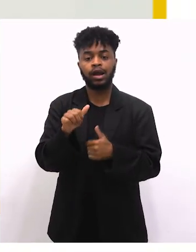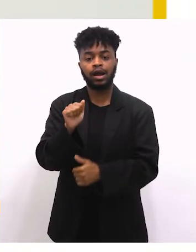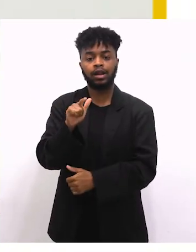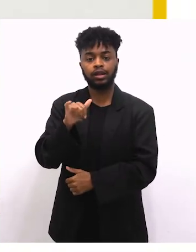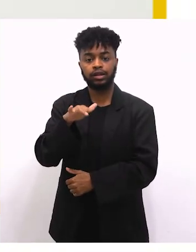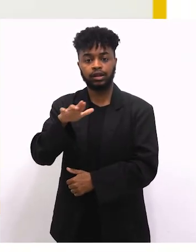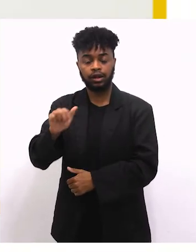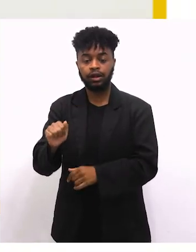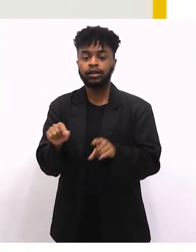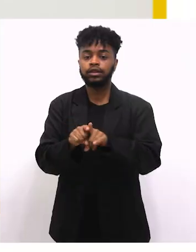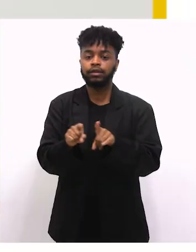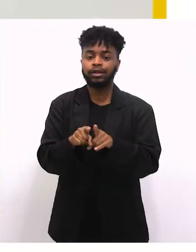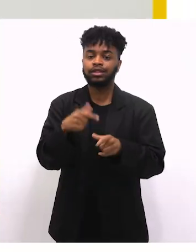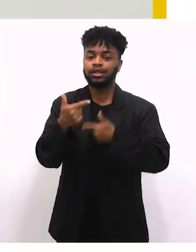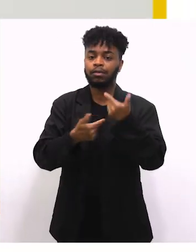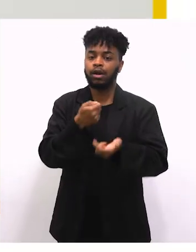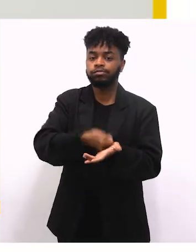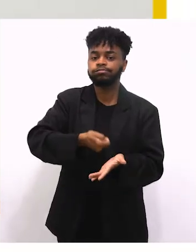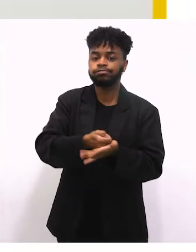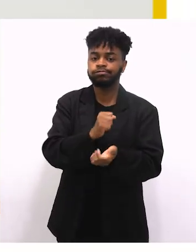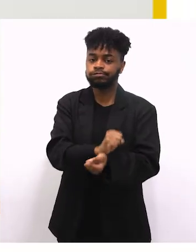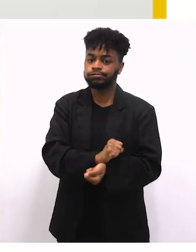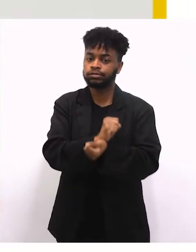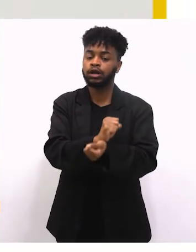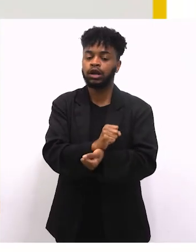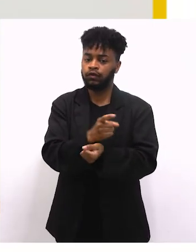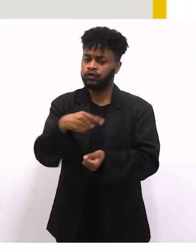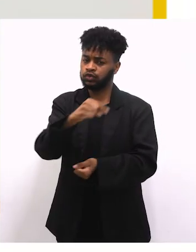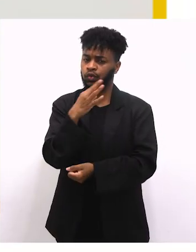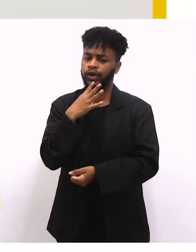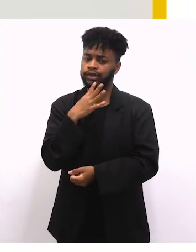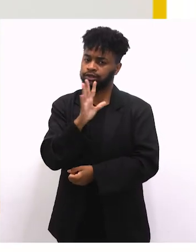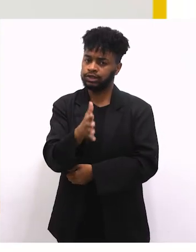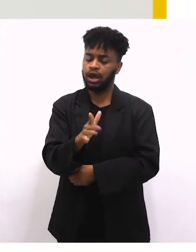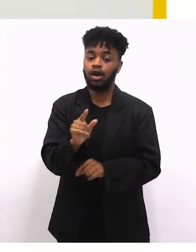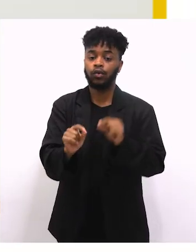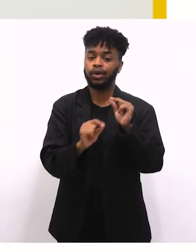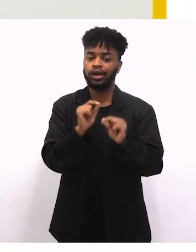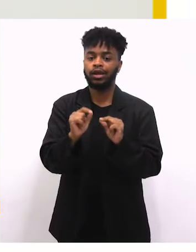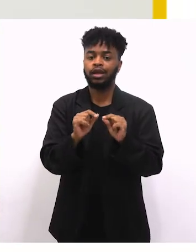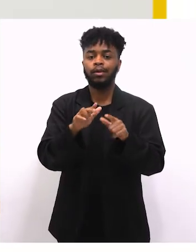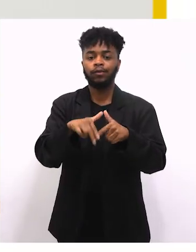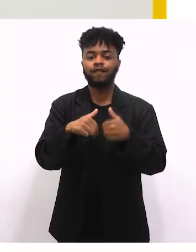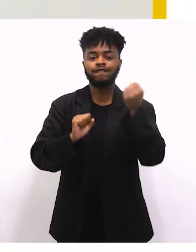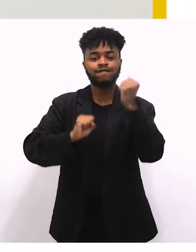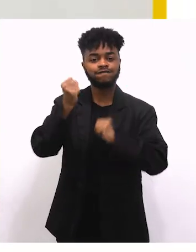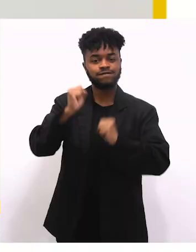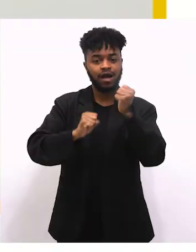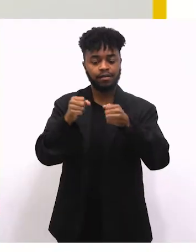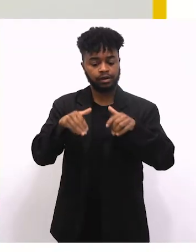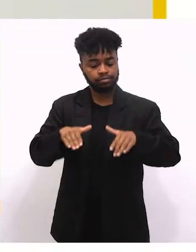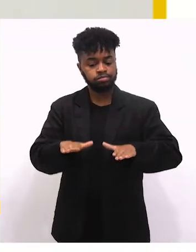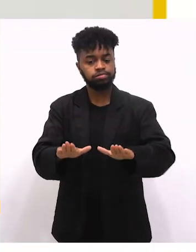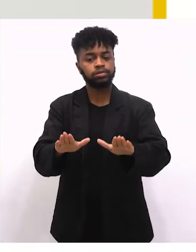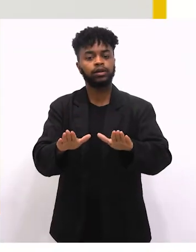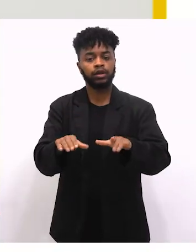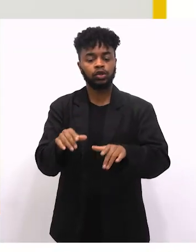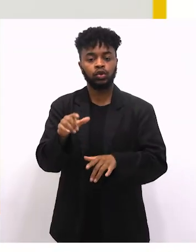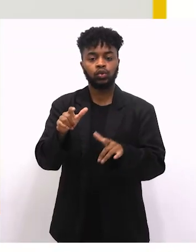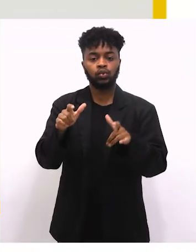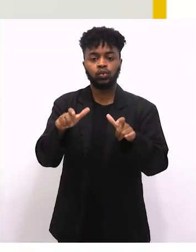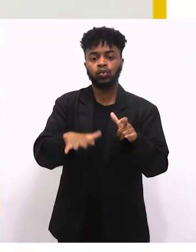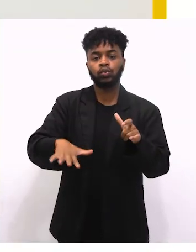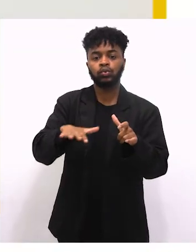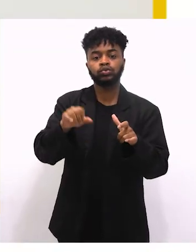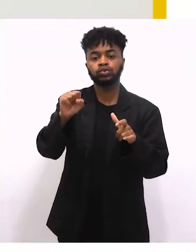Líbia, e nós temos o trabalho forçado, esse é conhecido, né, por conta das fábricas têxteis